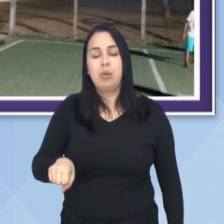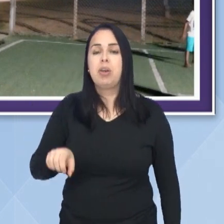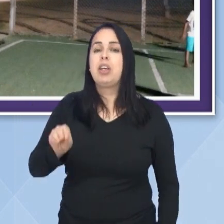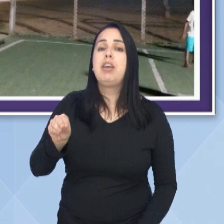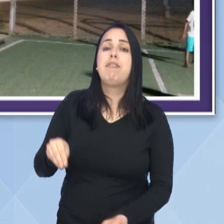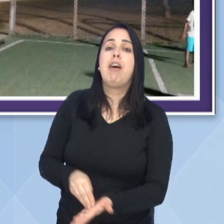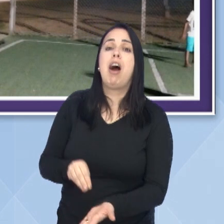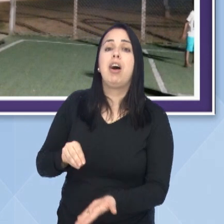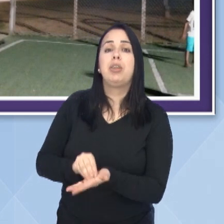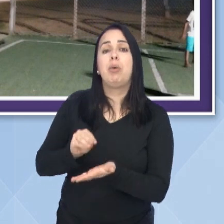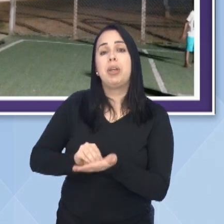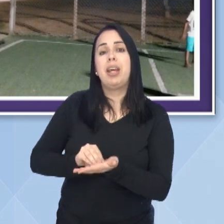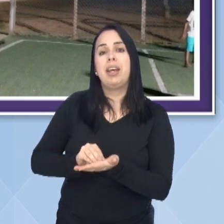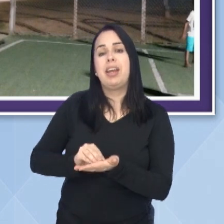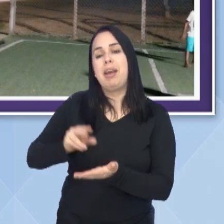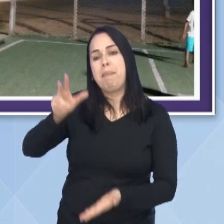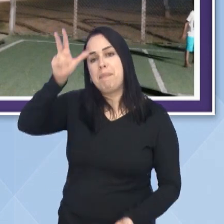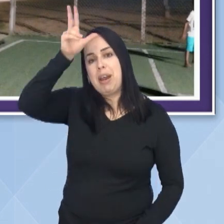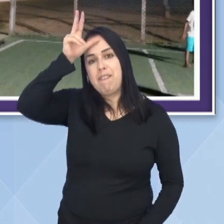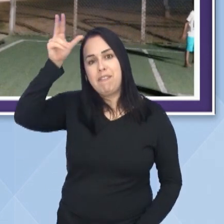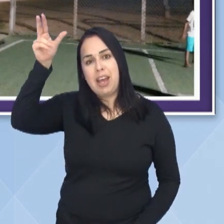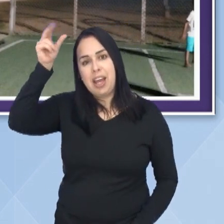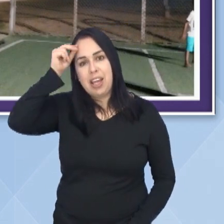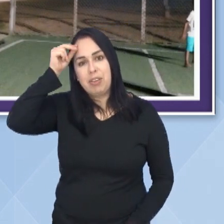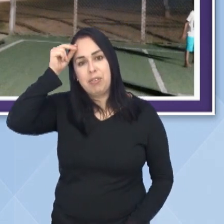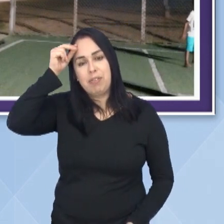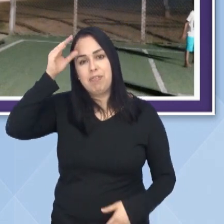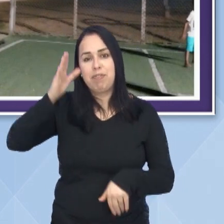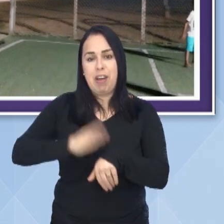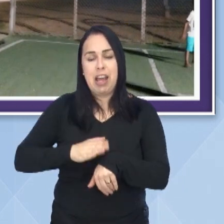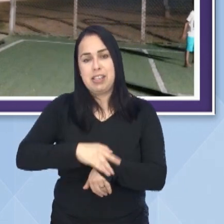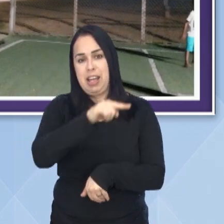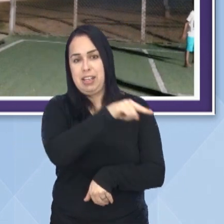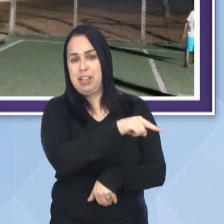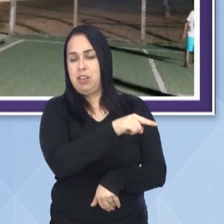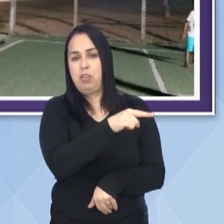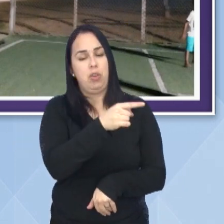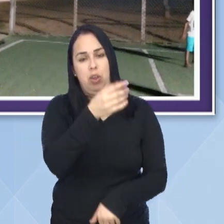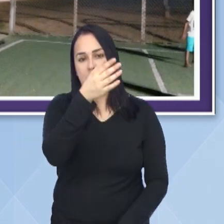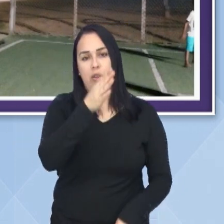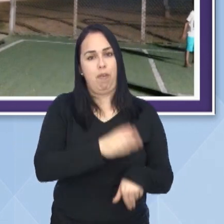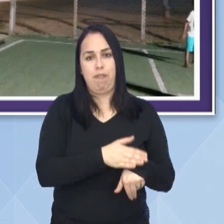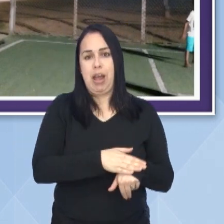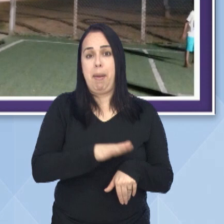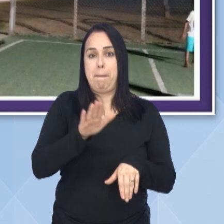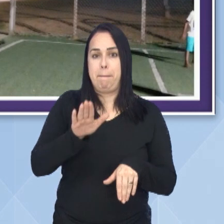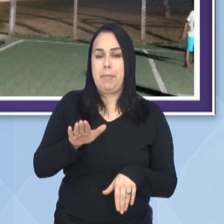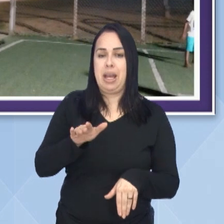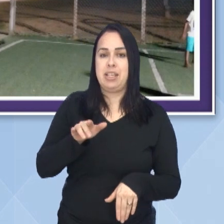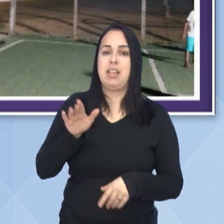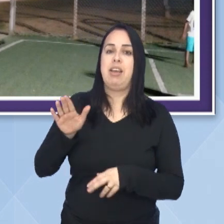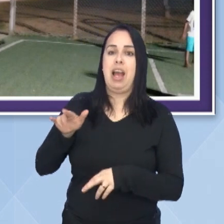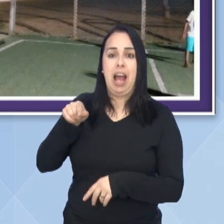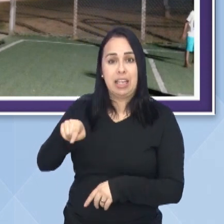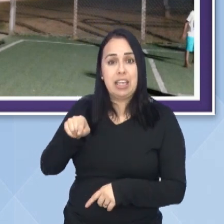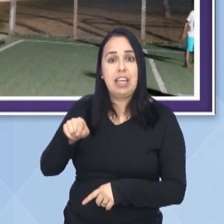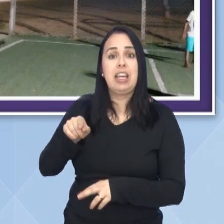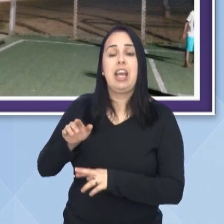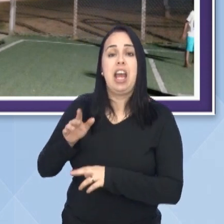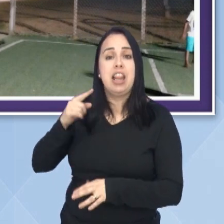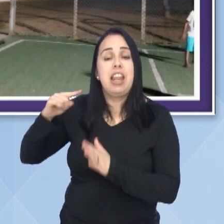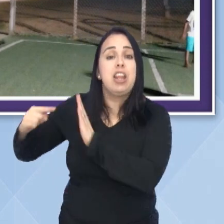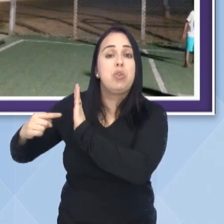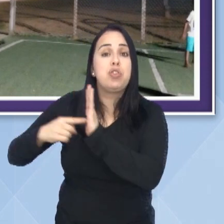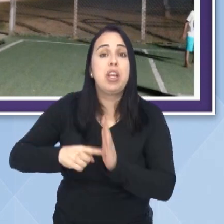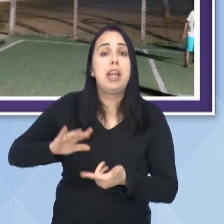tem é prefeito fazendo lá naquela região. Isso não tem, mas que tem vereador que denuncie, que mostra como está